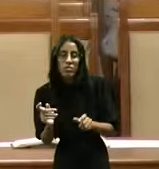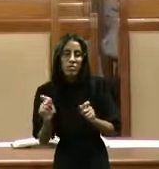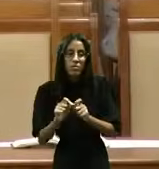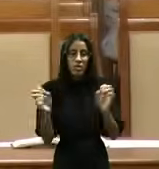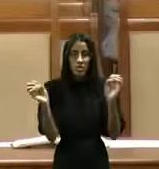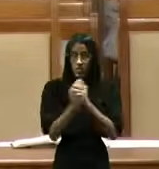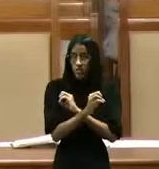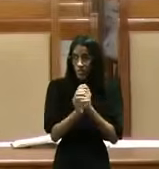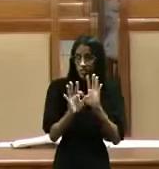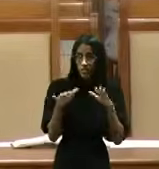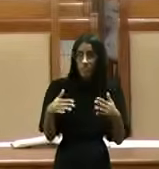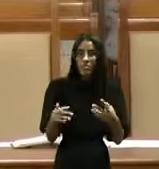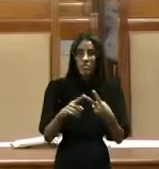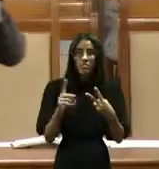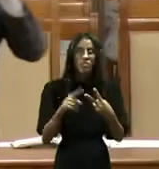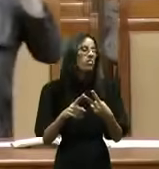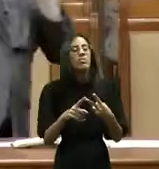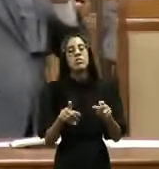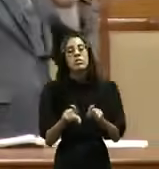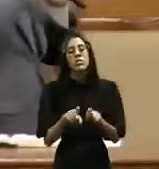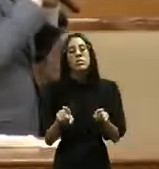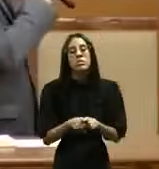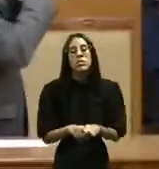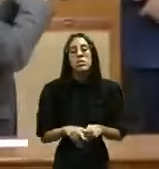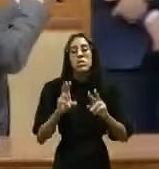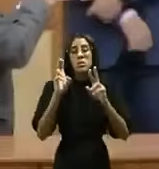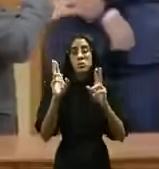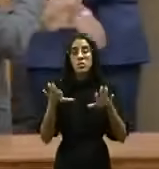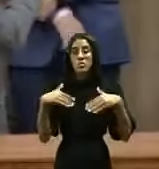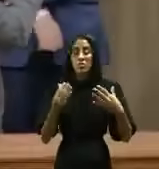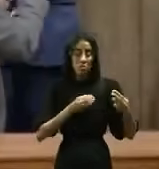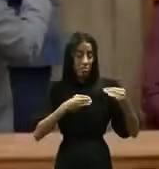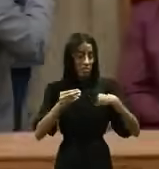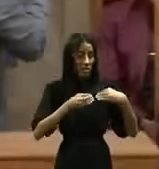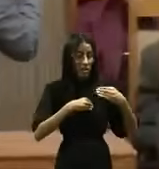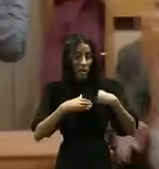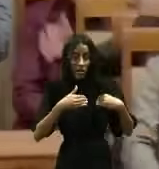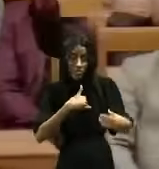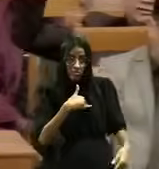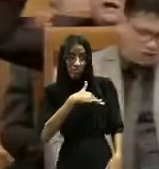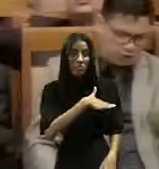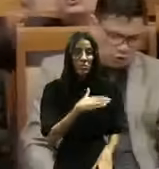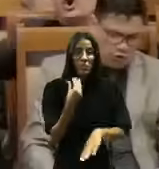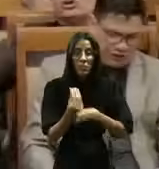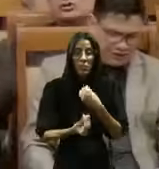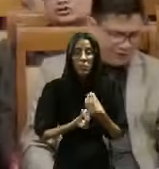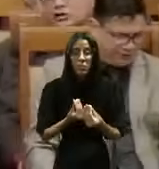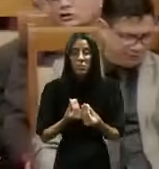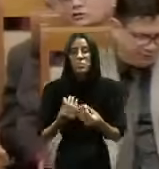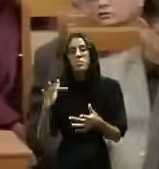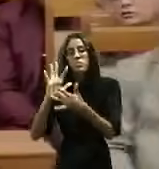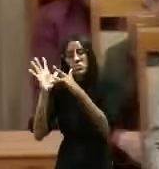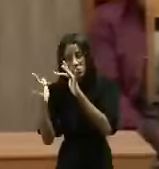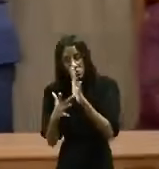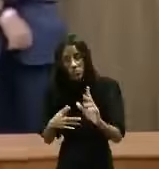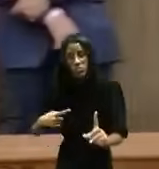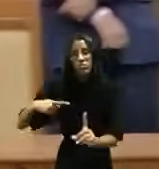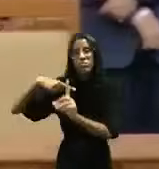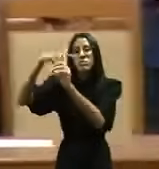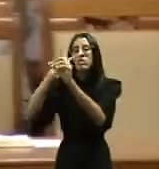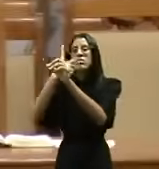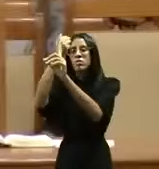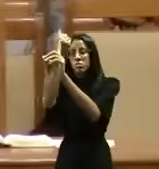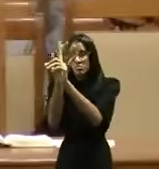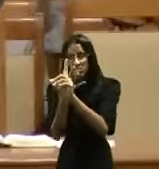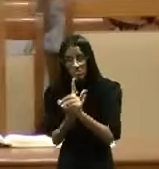do Calvário quem nos livra do pecado e da maldição é o sangue de e o sangue de Jesus Cristo ele